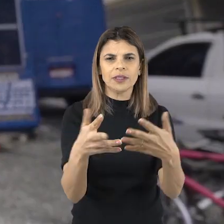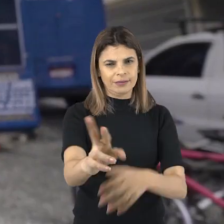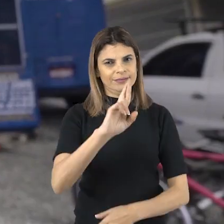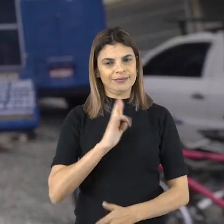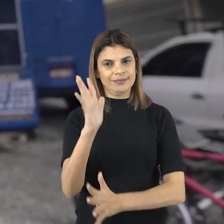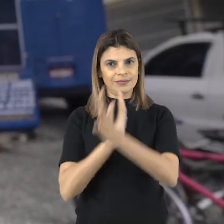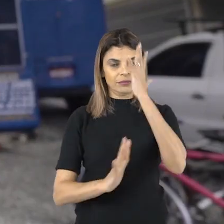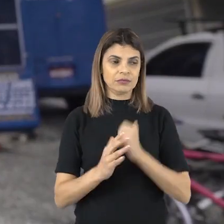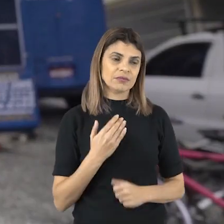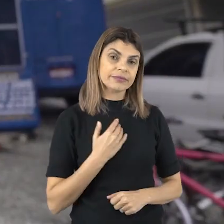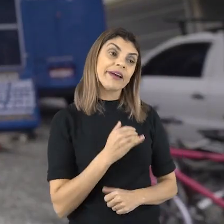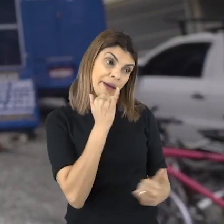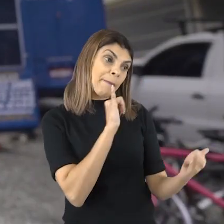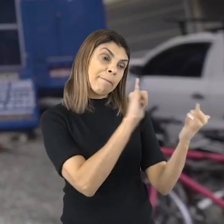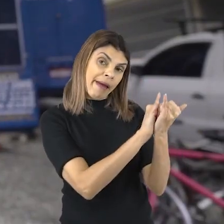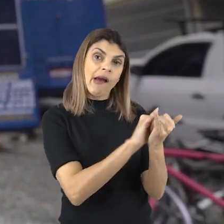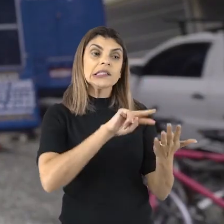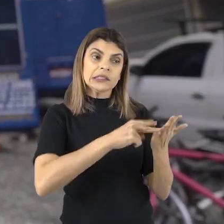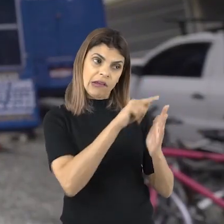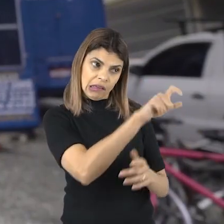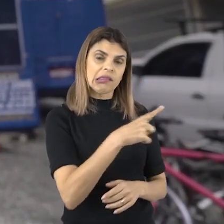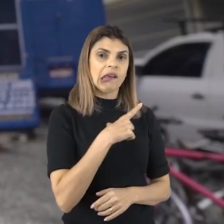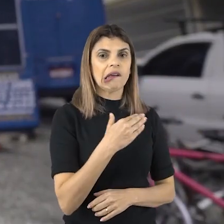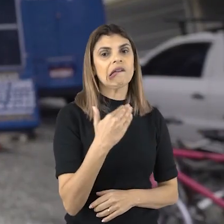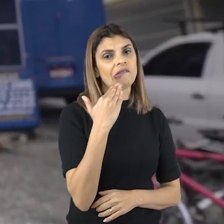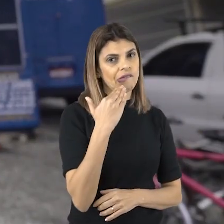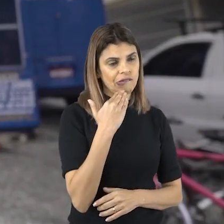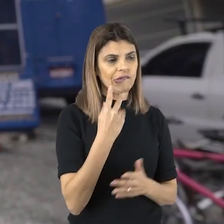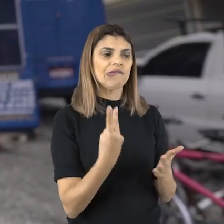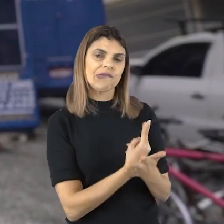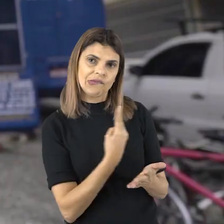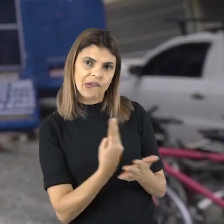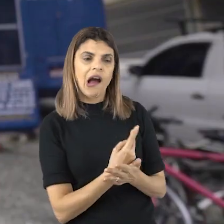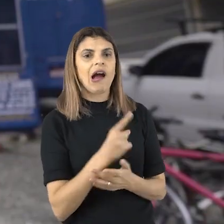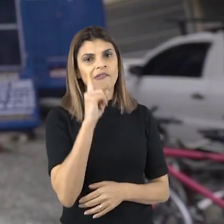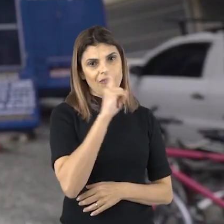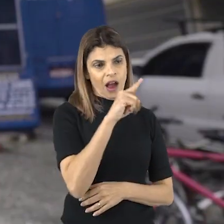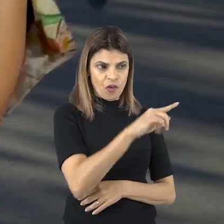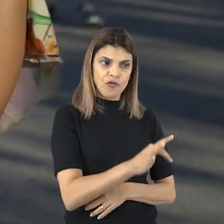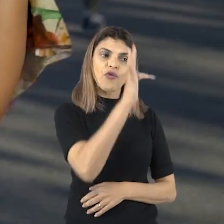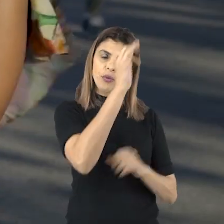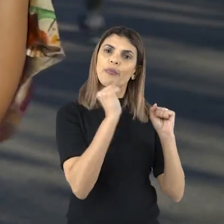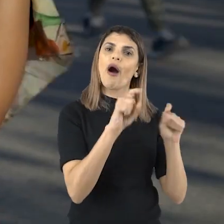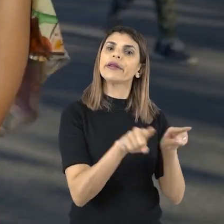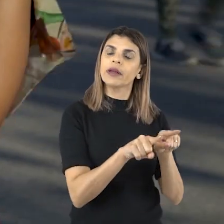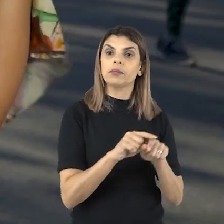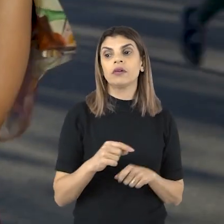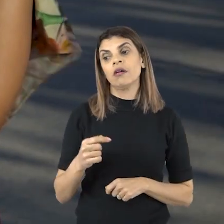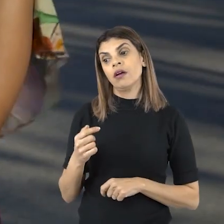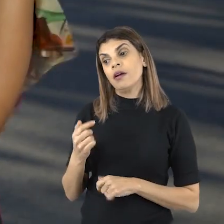Se aceitar que o outro falha e entender que você também pode falhar no futuro. É